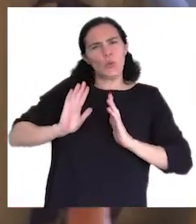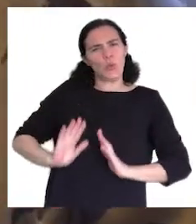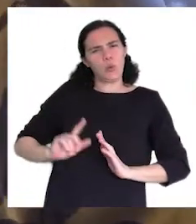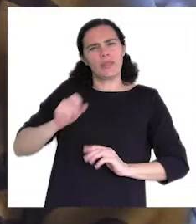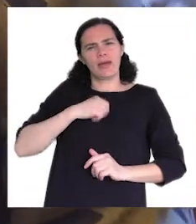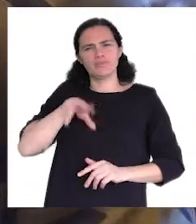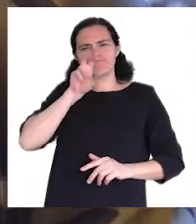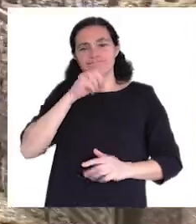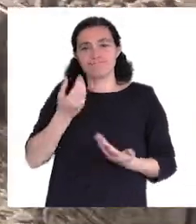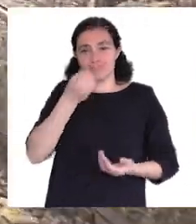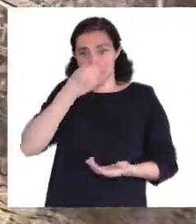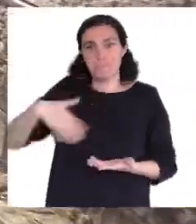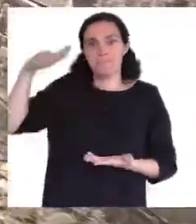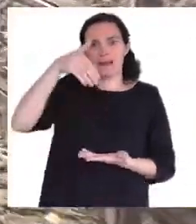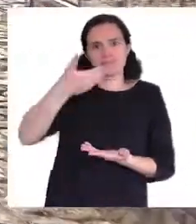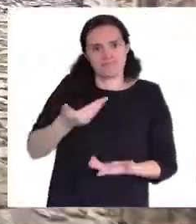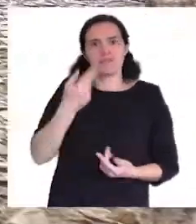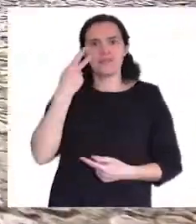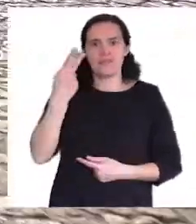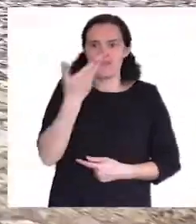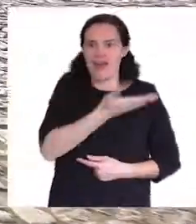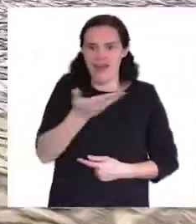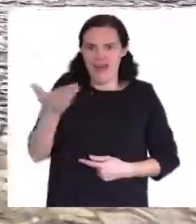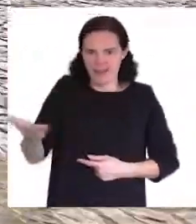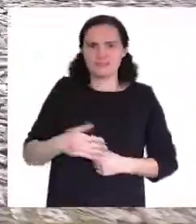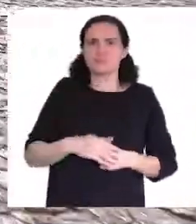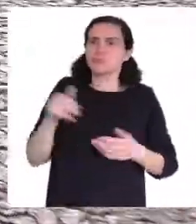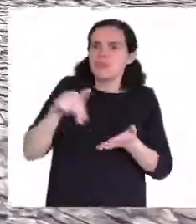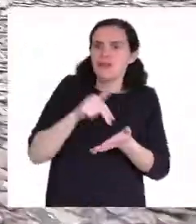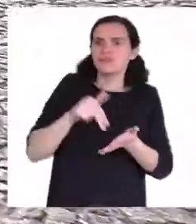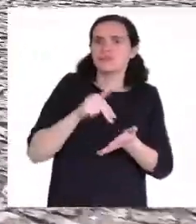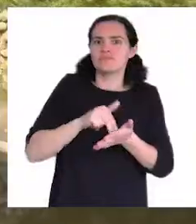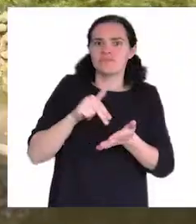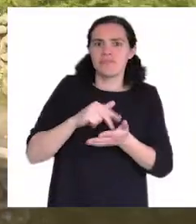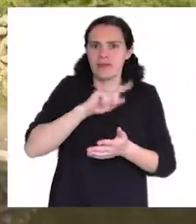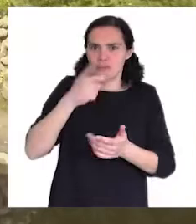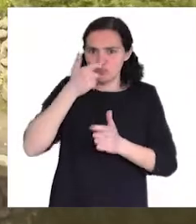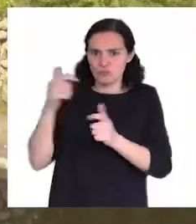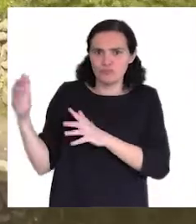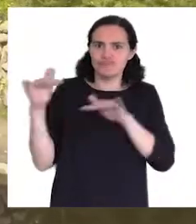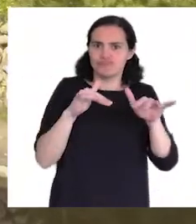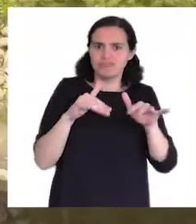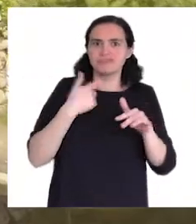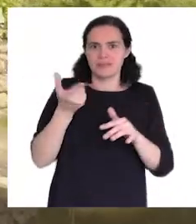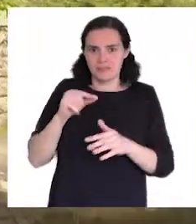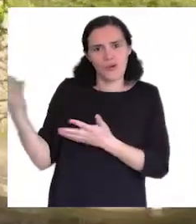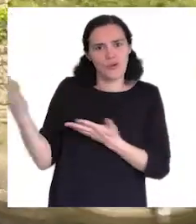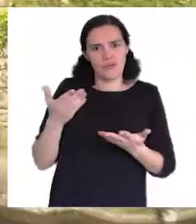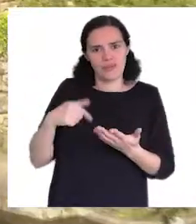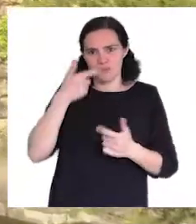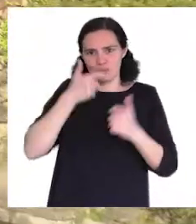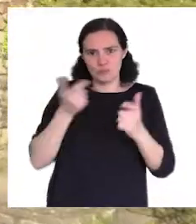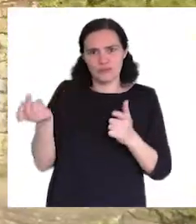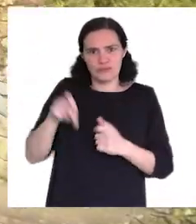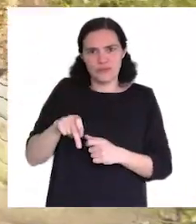espaço para descansar, para respirar. O parque hoje está vivo, mais do que nunca, está à espera de vos receber